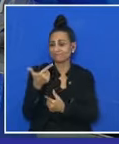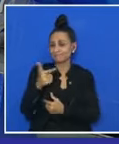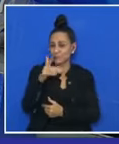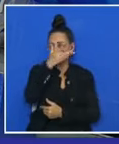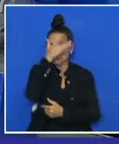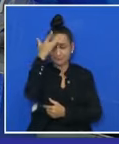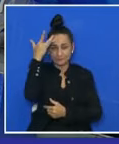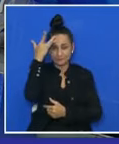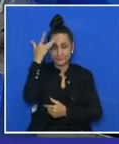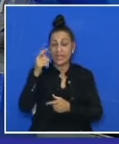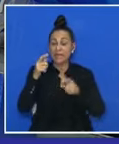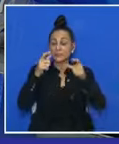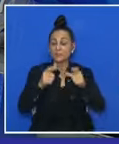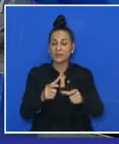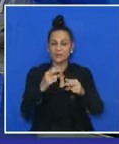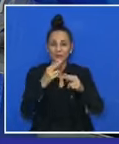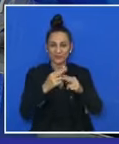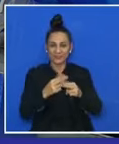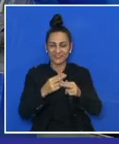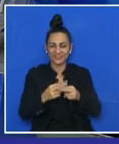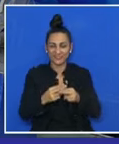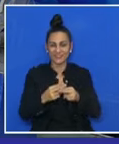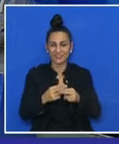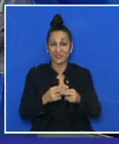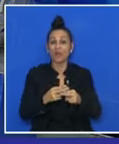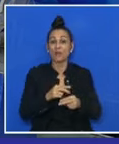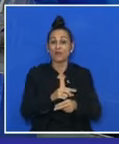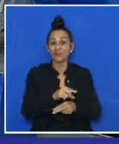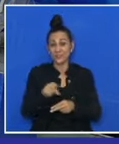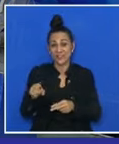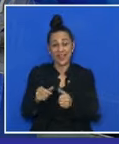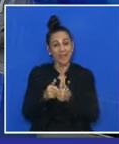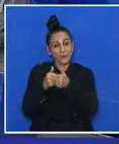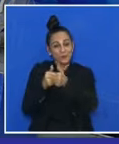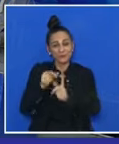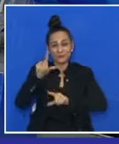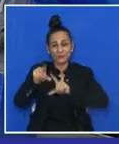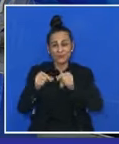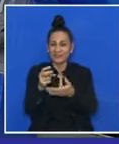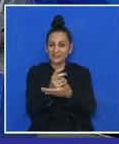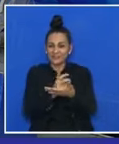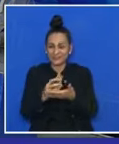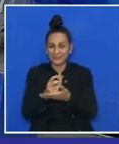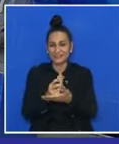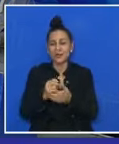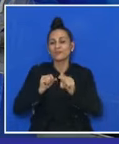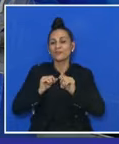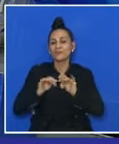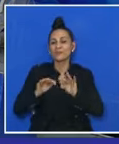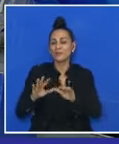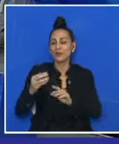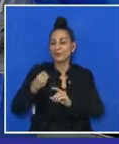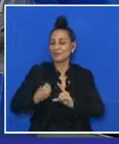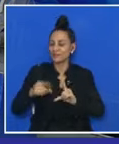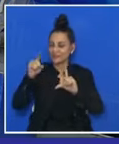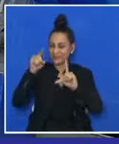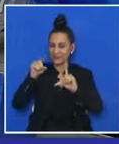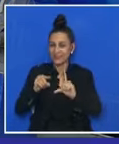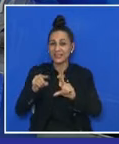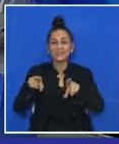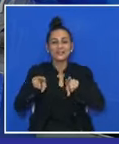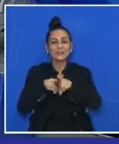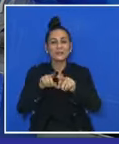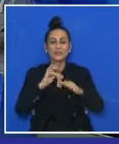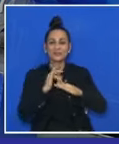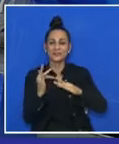a presença de plateia aqui no espaço Loterias Caixa. Você acompanha o sorteio da Quina com transmissão ao vivo pela Rede TV